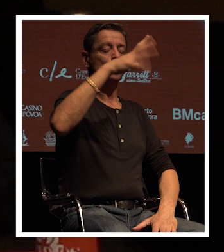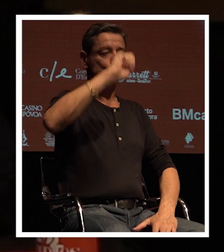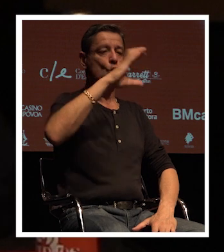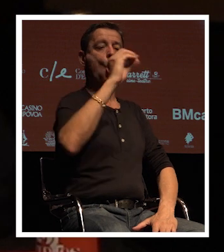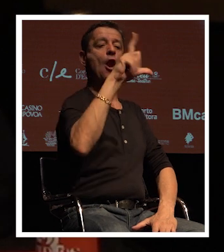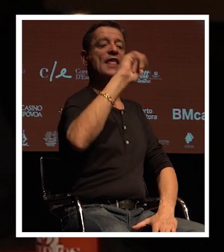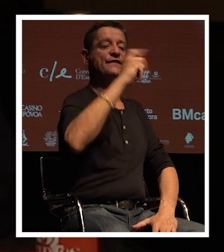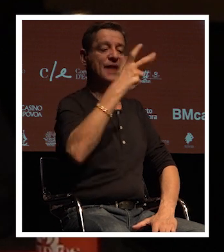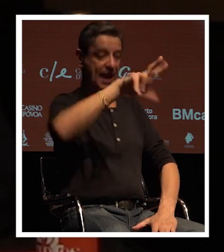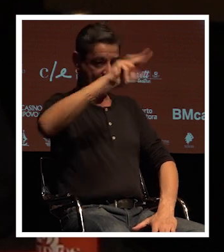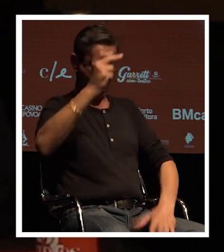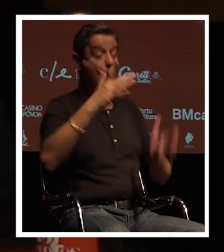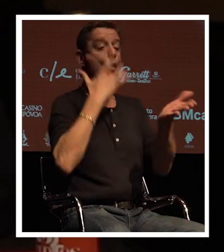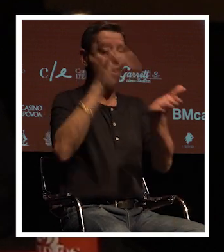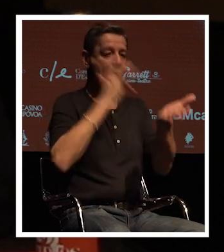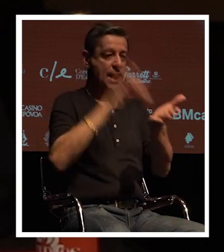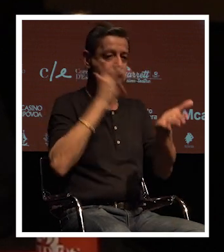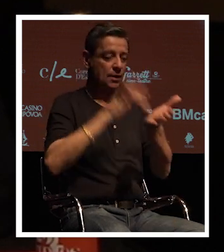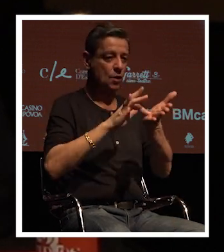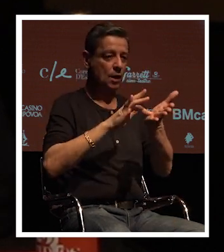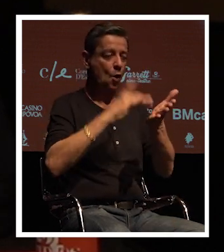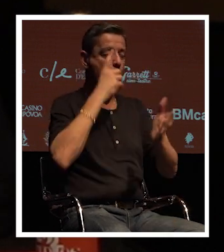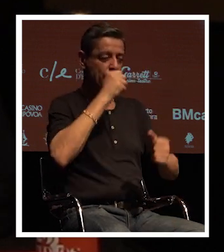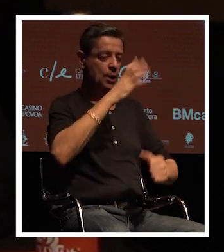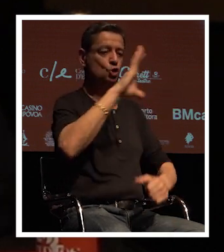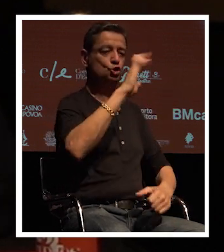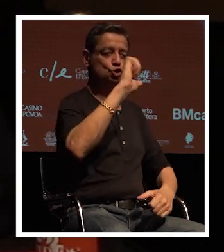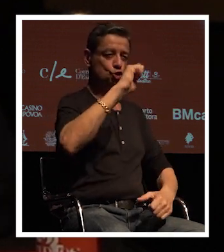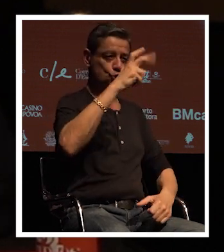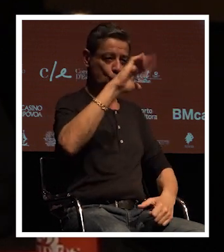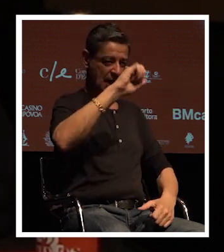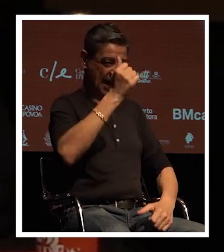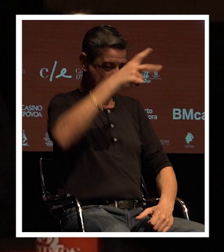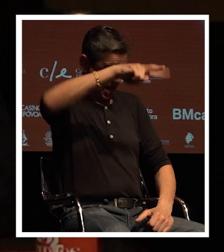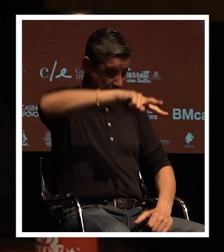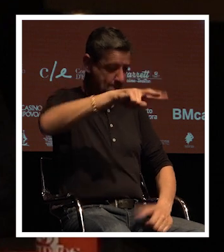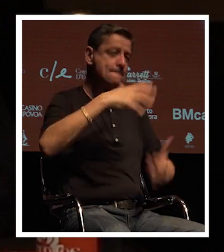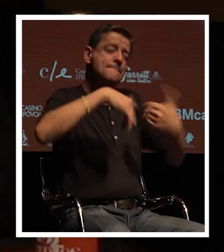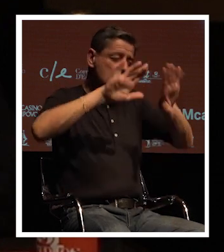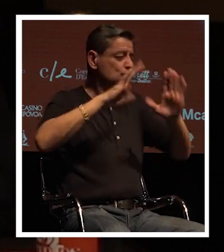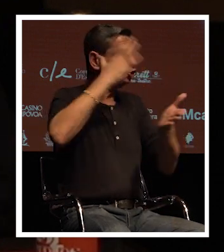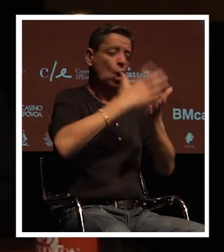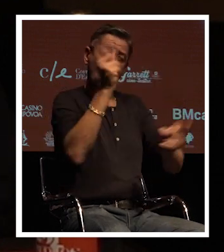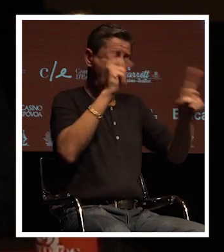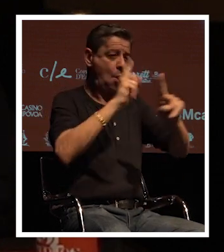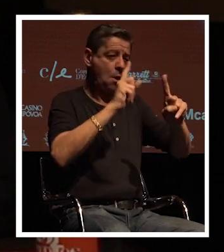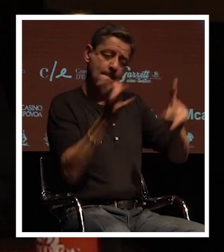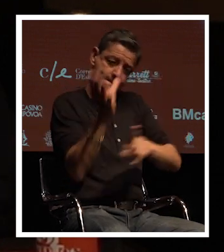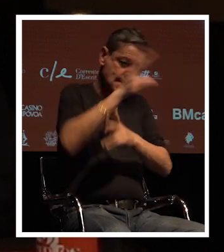nomeadamente num livro primoroso chamado uma abh na chuva mas não só e mas